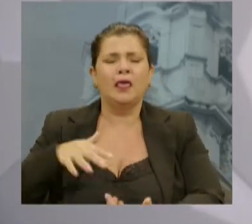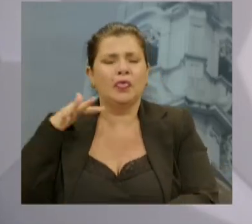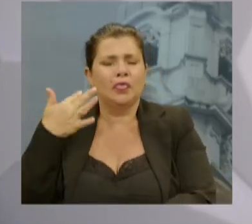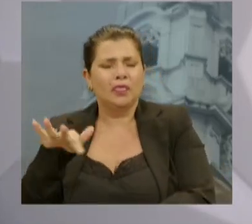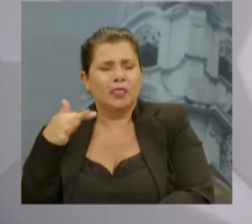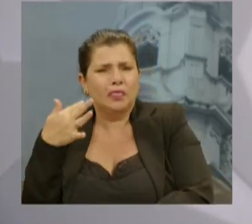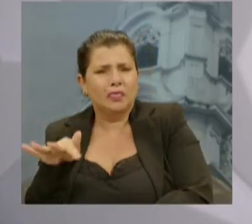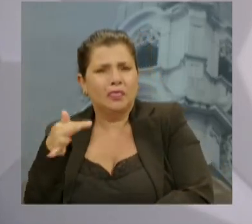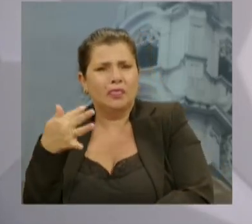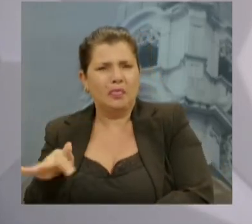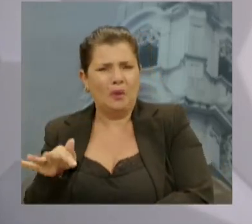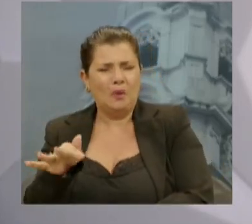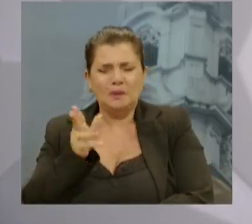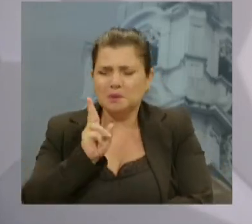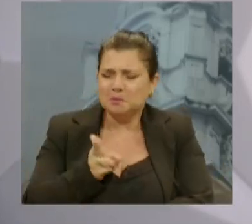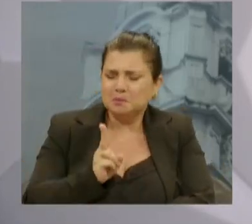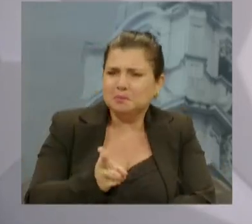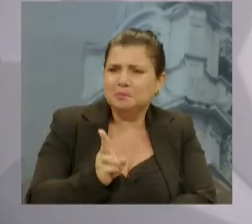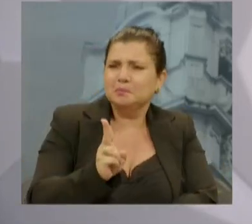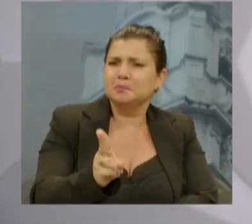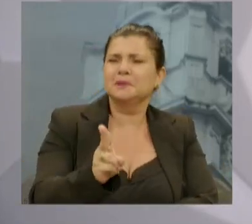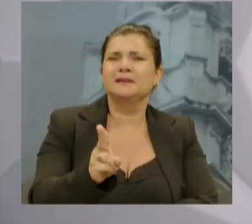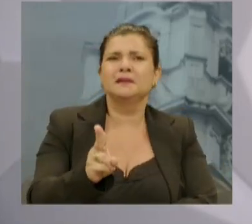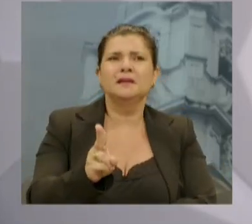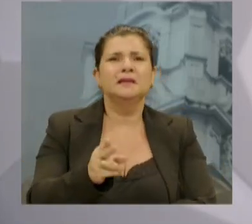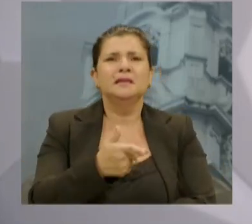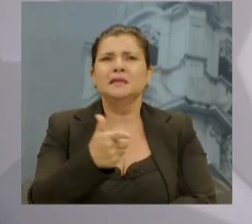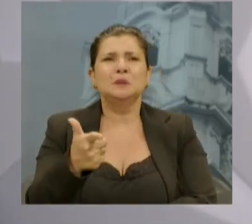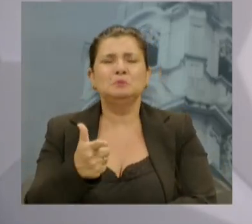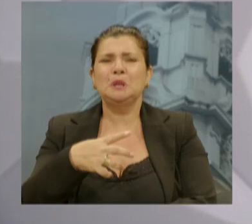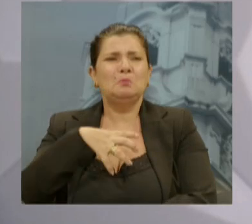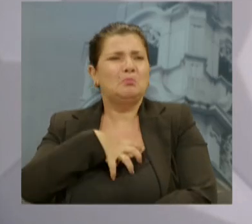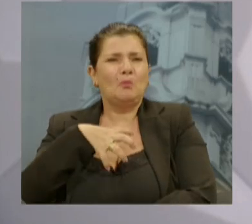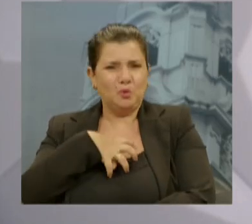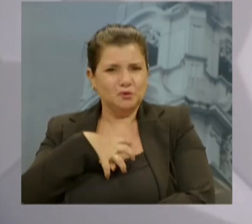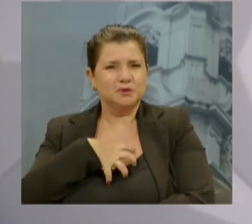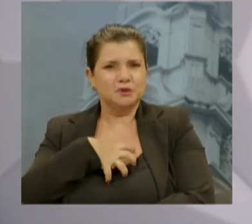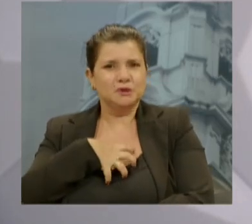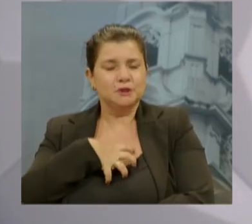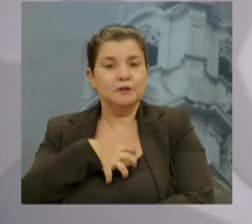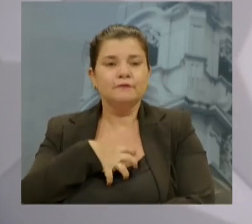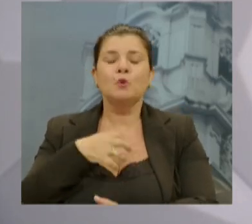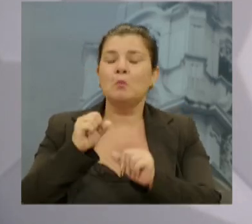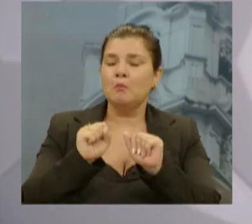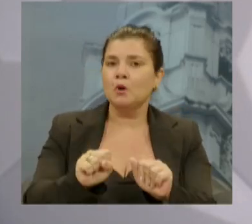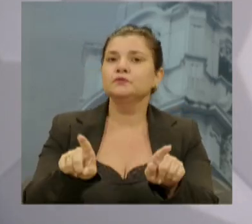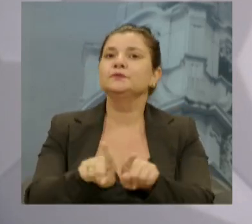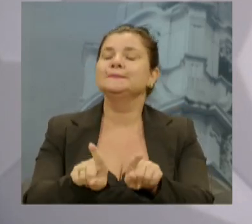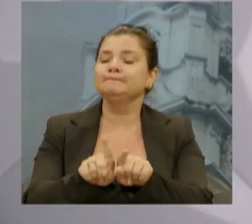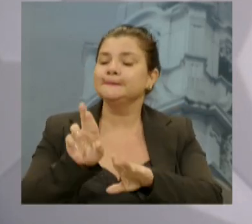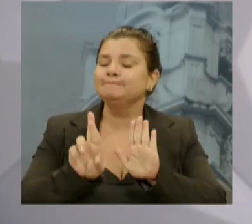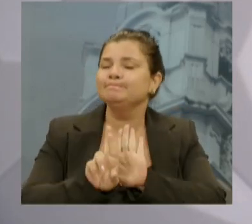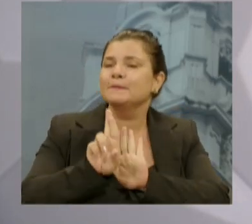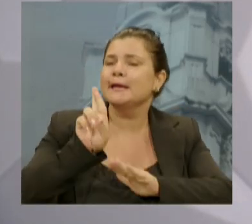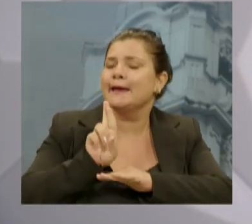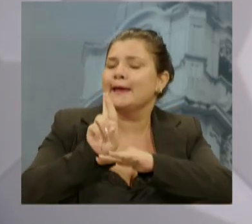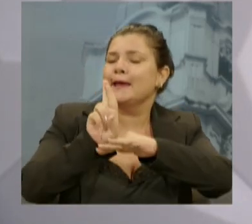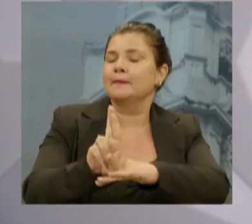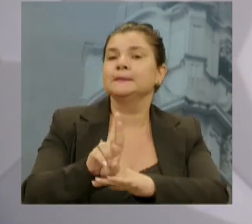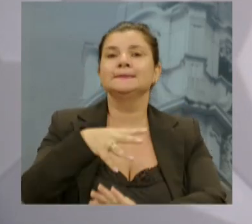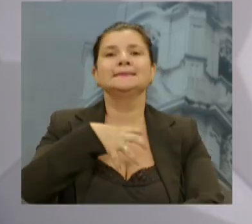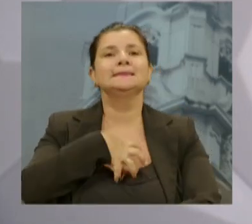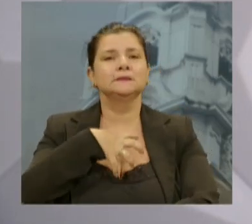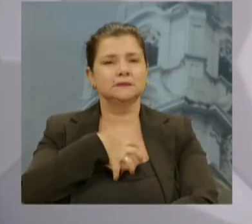dores, né, muito frequentes, sem outra causa assim aparente, podem também estar representando, né,